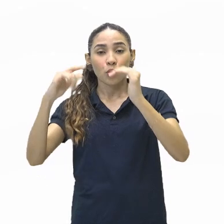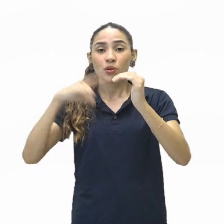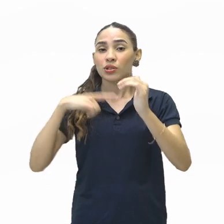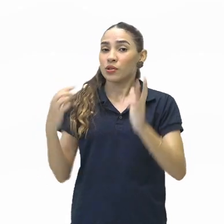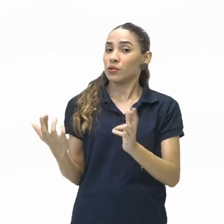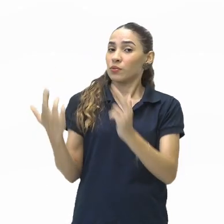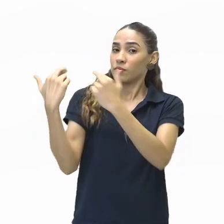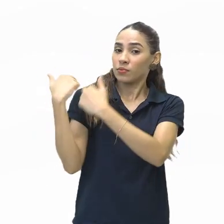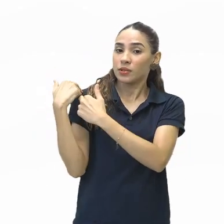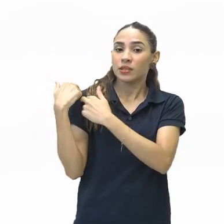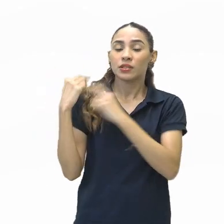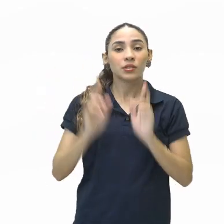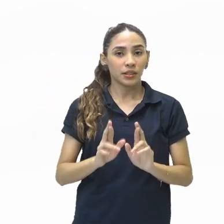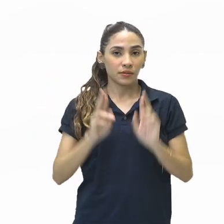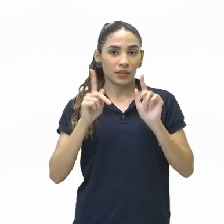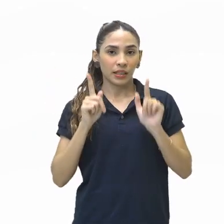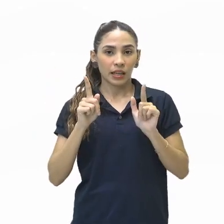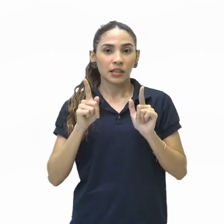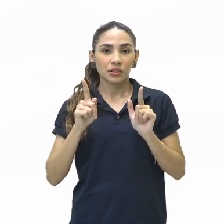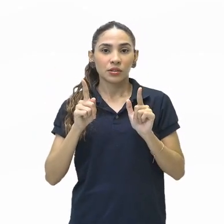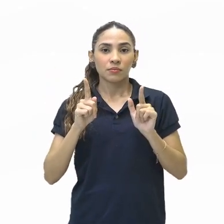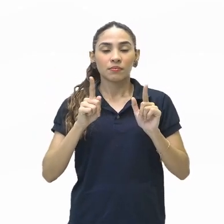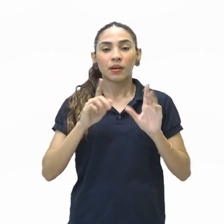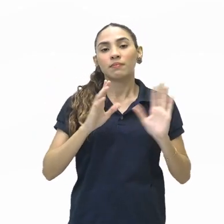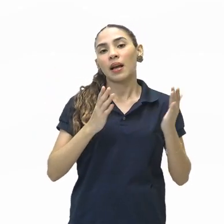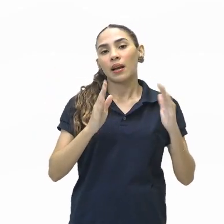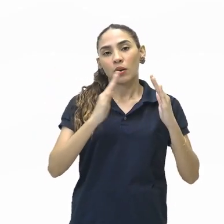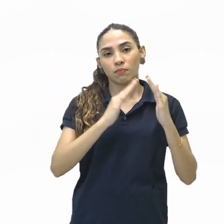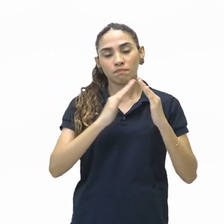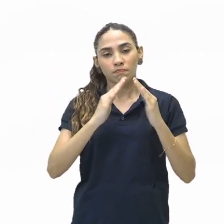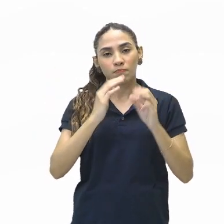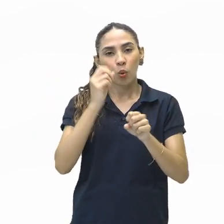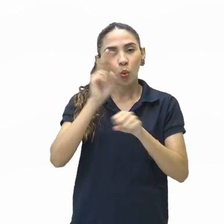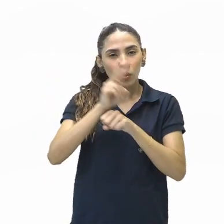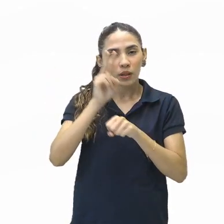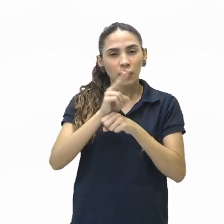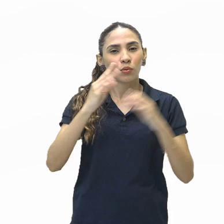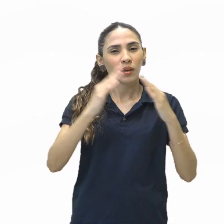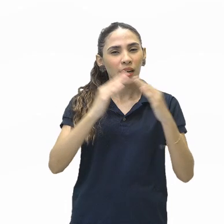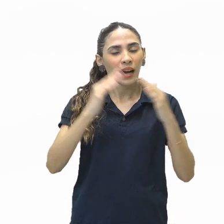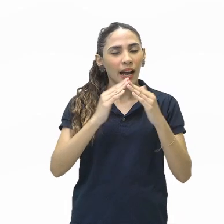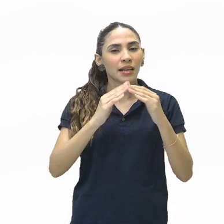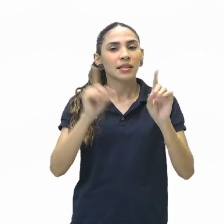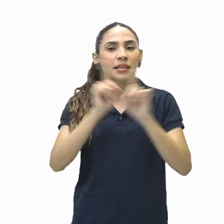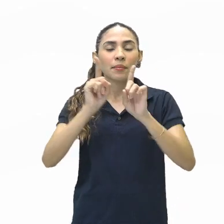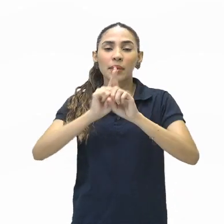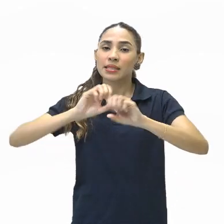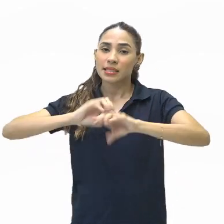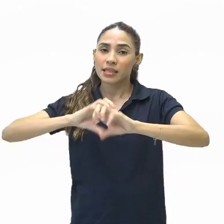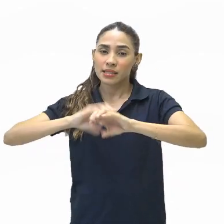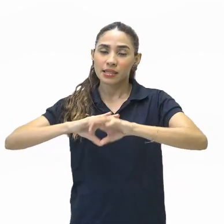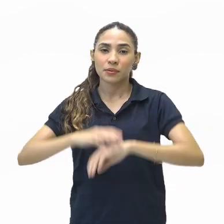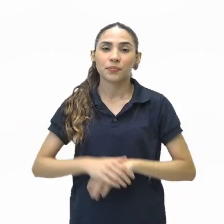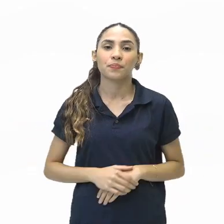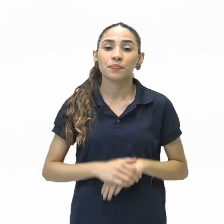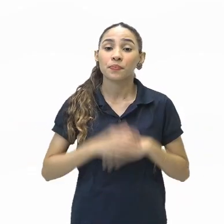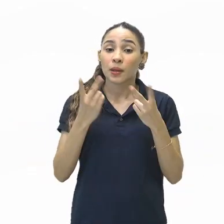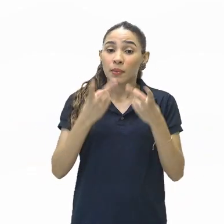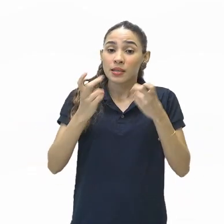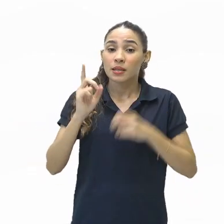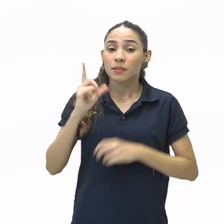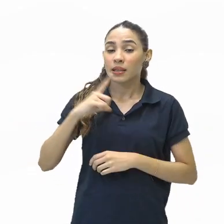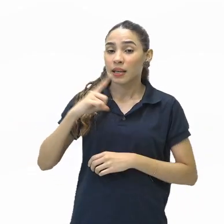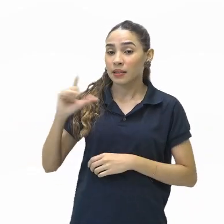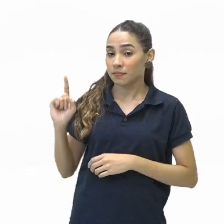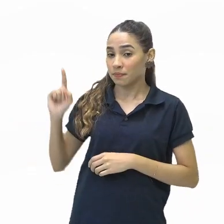papéis restritos à esfera doméstica, cuidando da casa grande e da educação dos filhos. Observem que nós temos